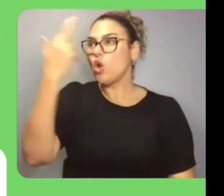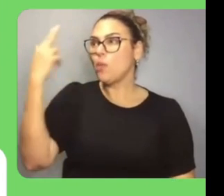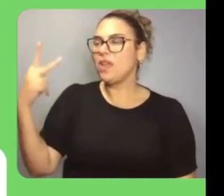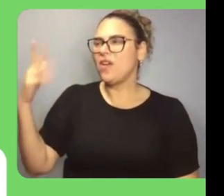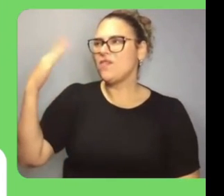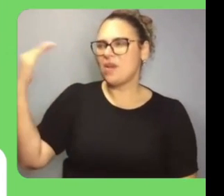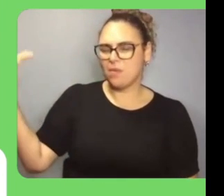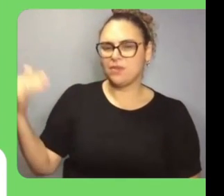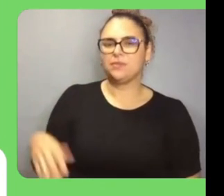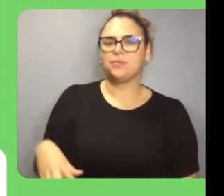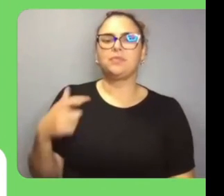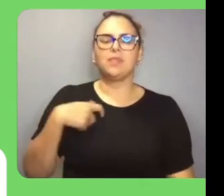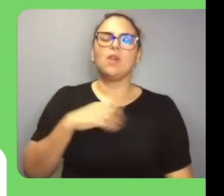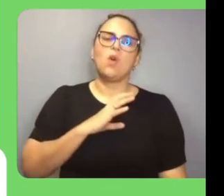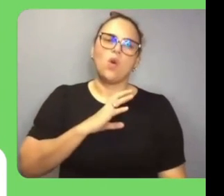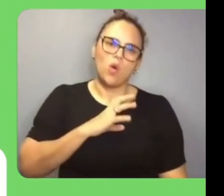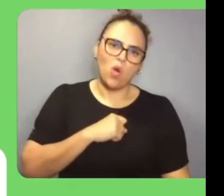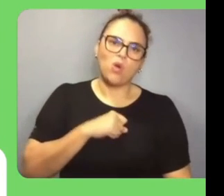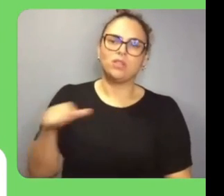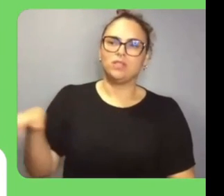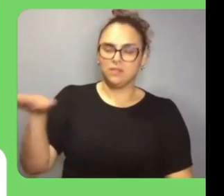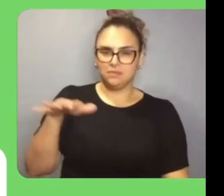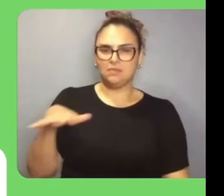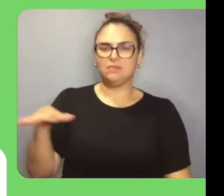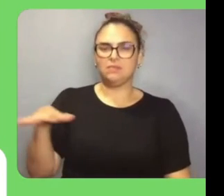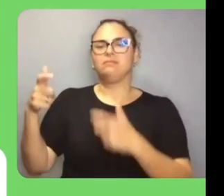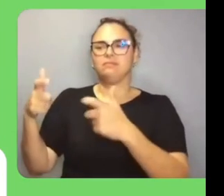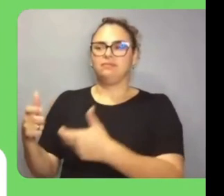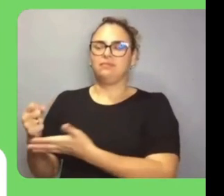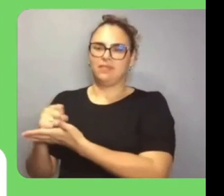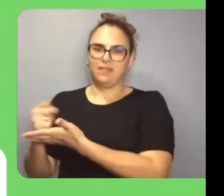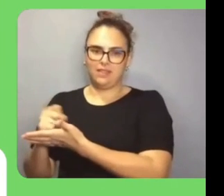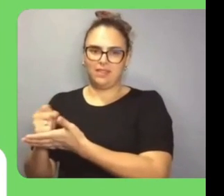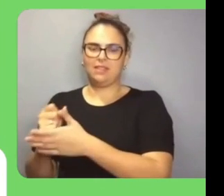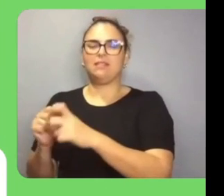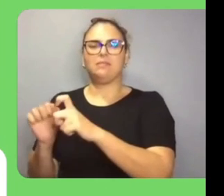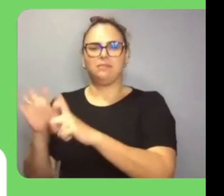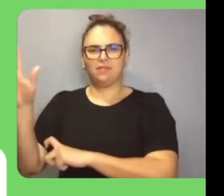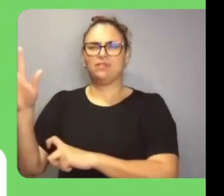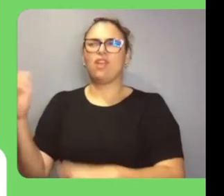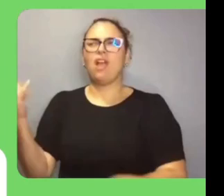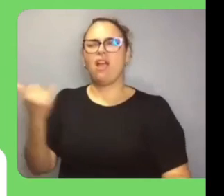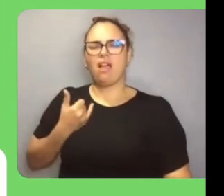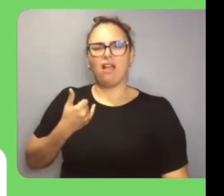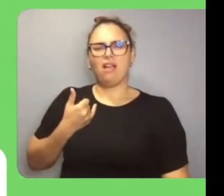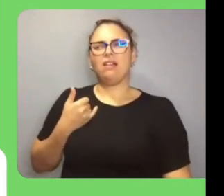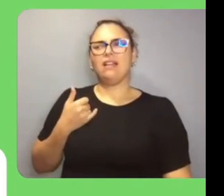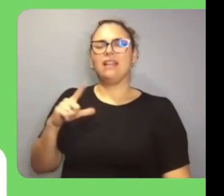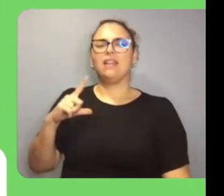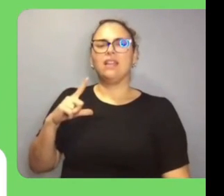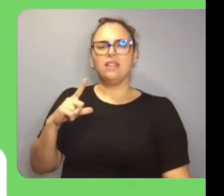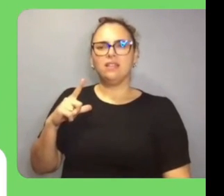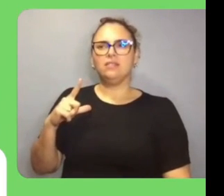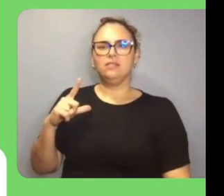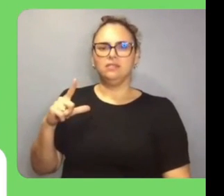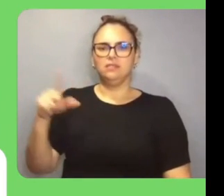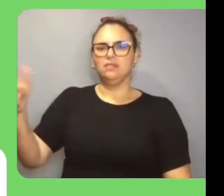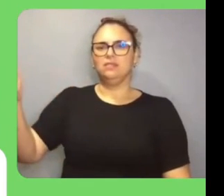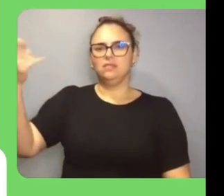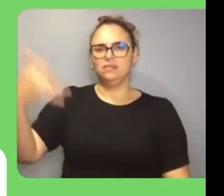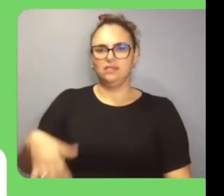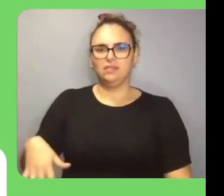gosto particularmente dos espaços de games da Perifacom. Eu ouvi uma coisa muito louca, inclusive na palestra que você me convidou. O Gamer Perifa,